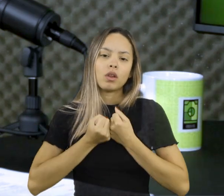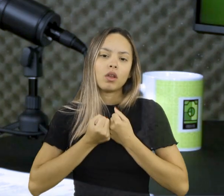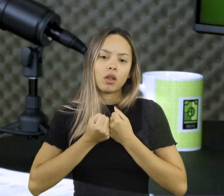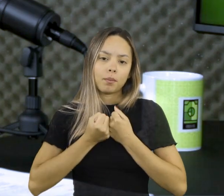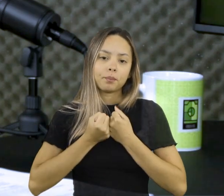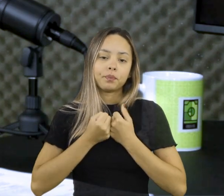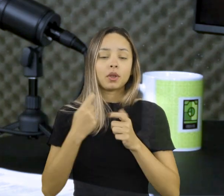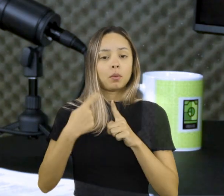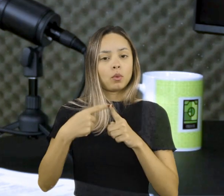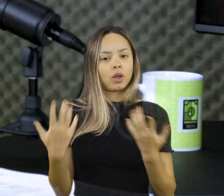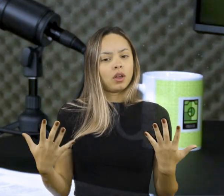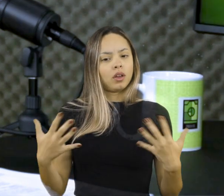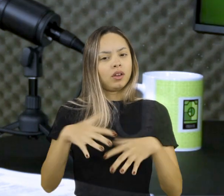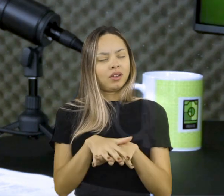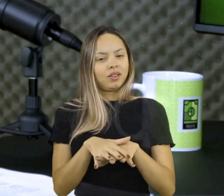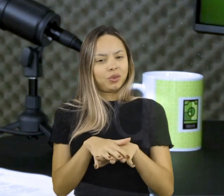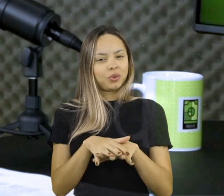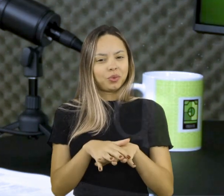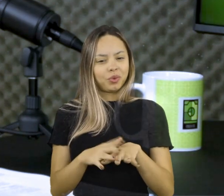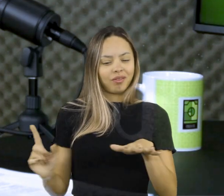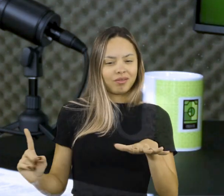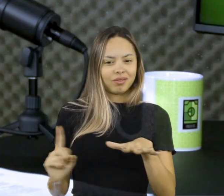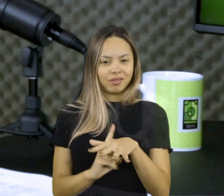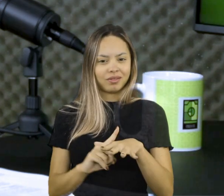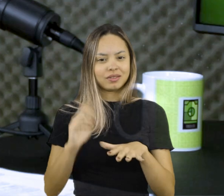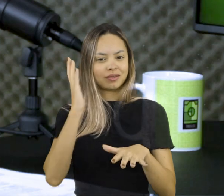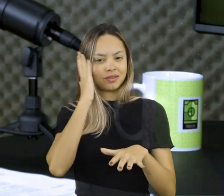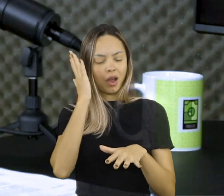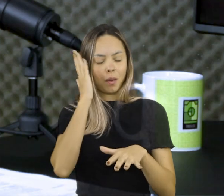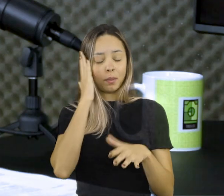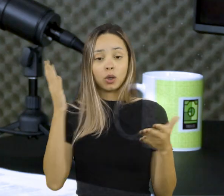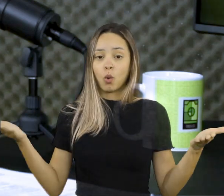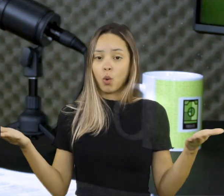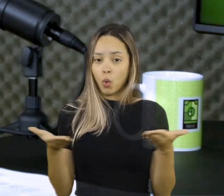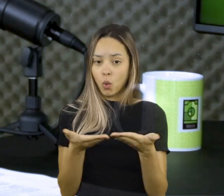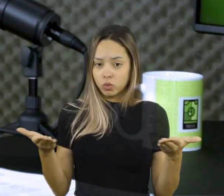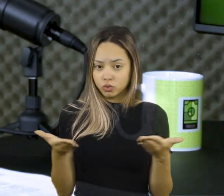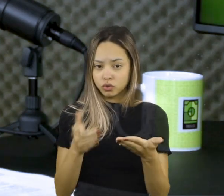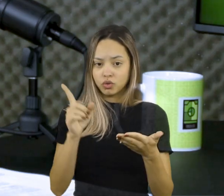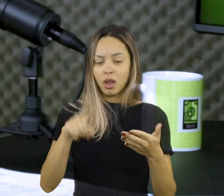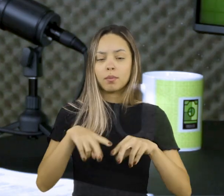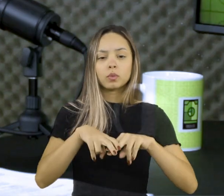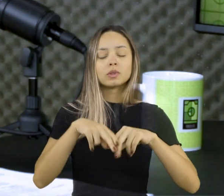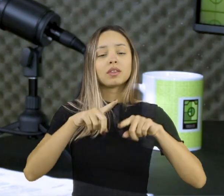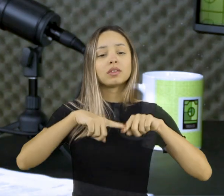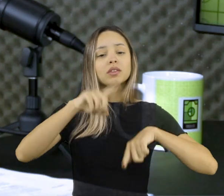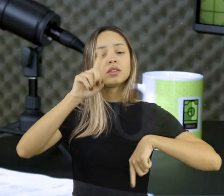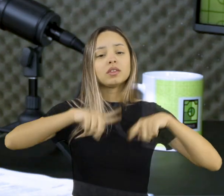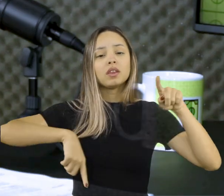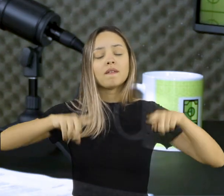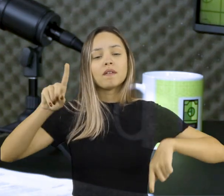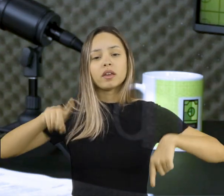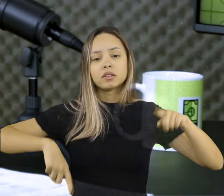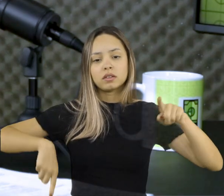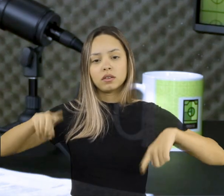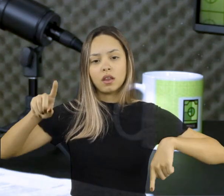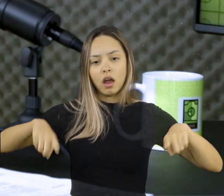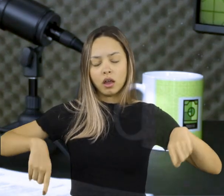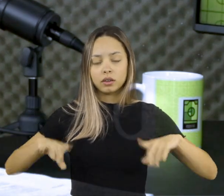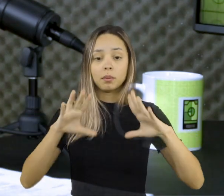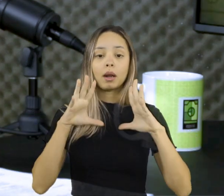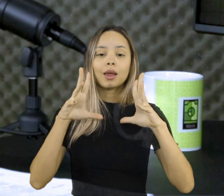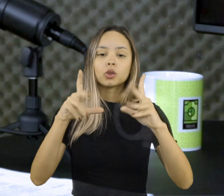estou falando de incluir. Então, incluir hoje é incluir para a diversidade, é incluir para